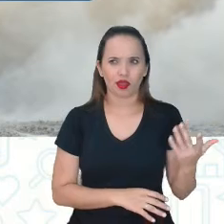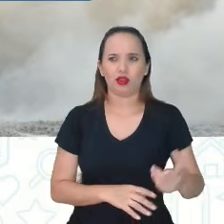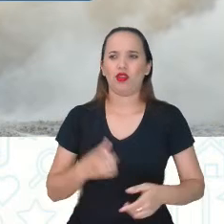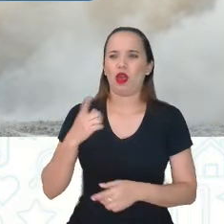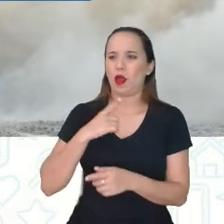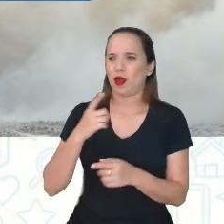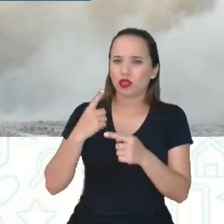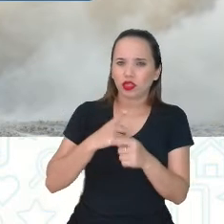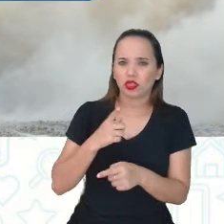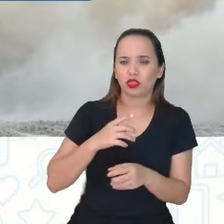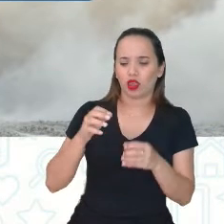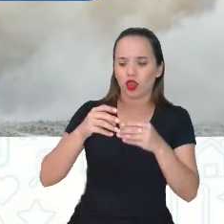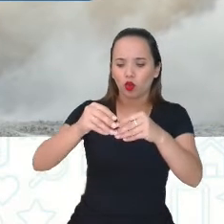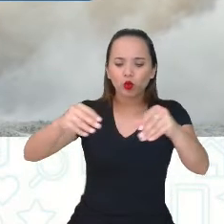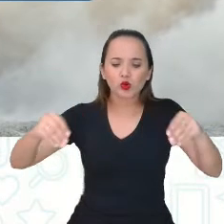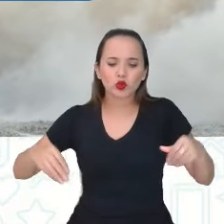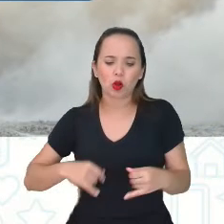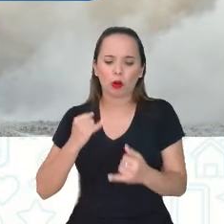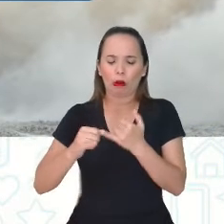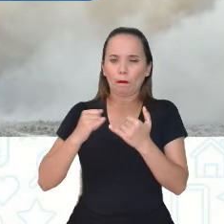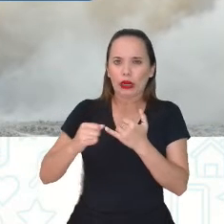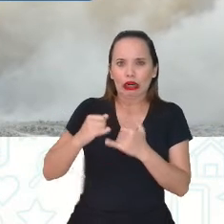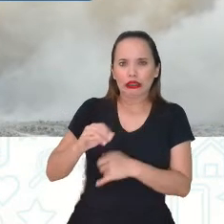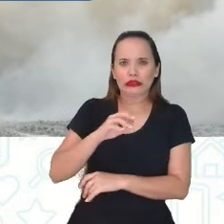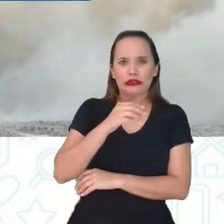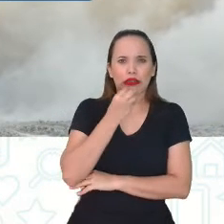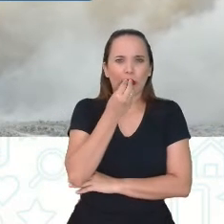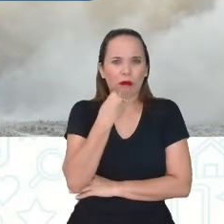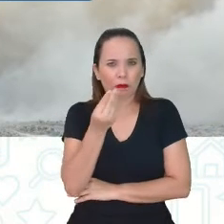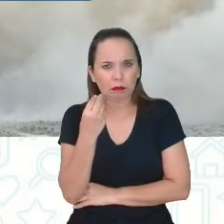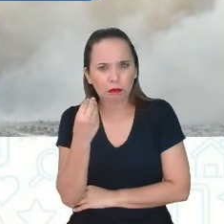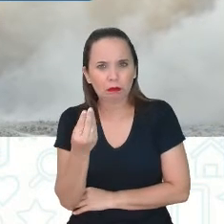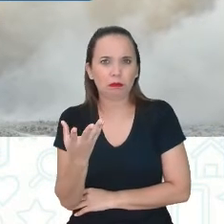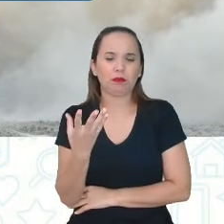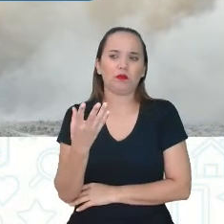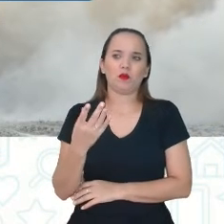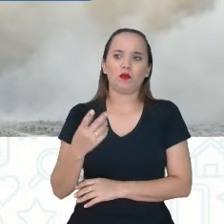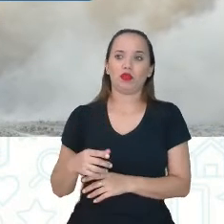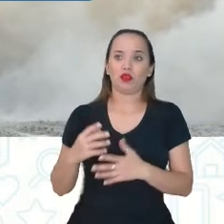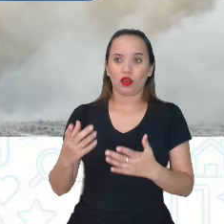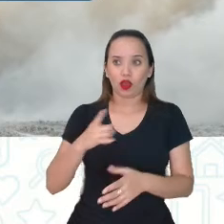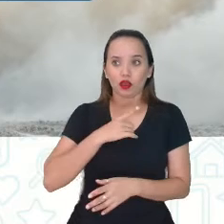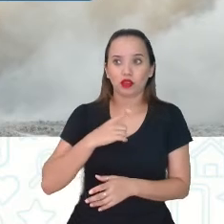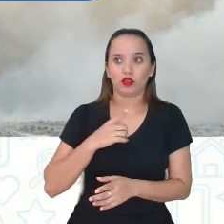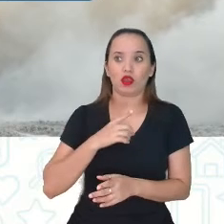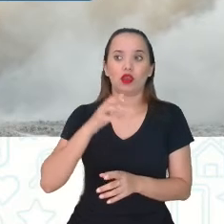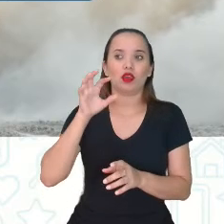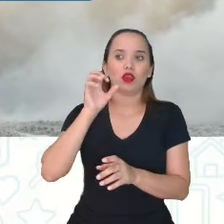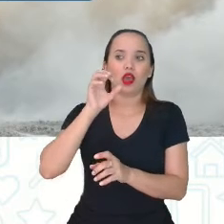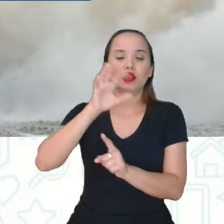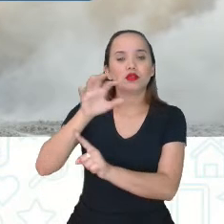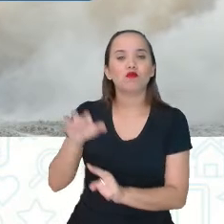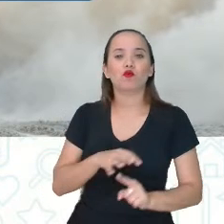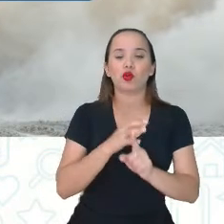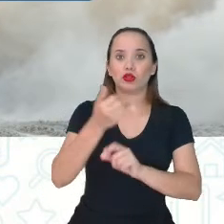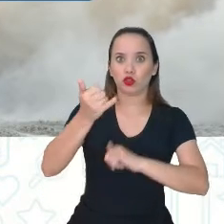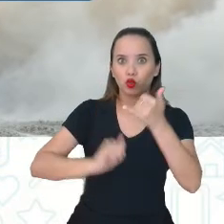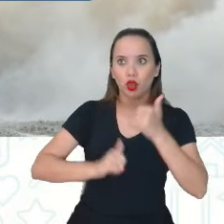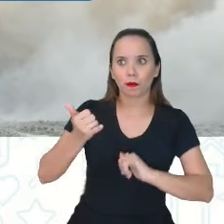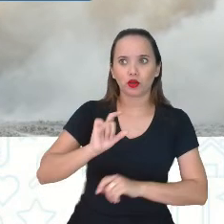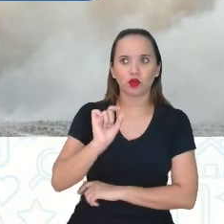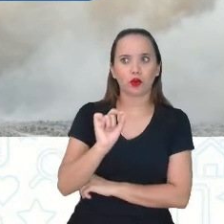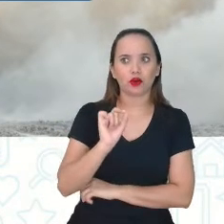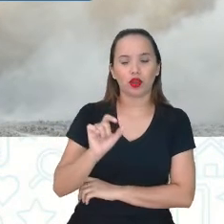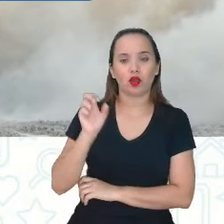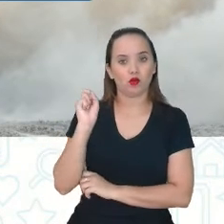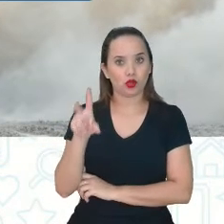desgastado, poucas áreas verdes, né? Aí a gente tem aí os insumos químicos, os fertilizantes e